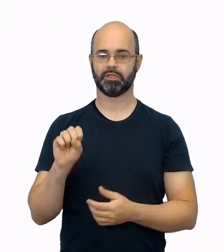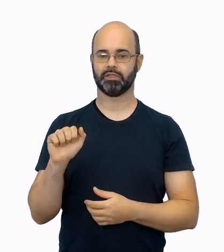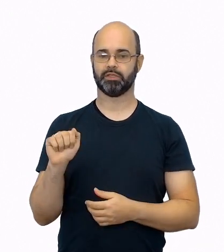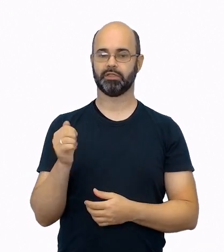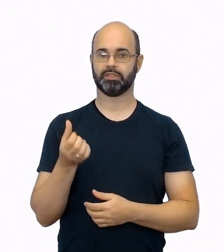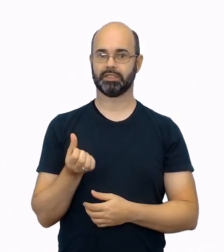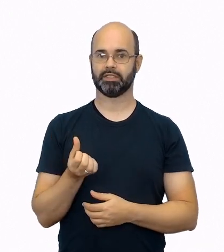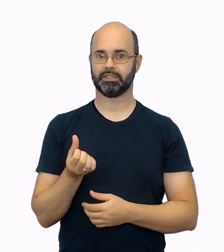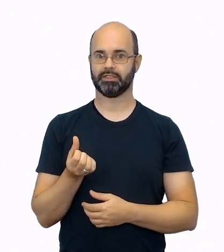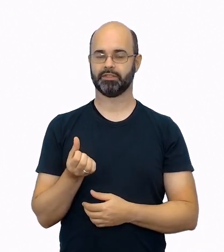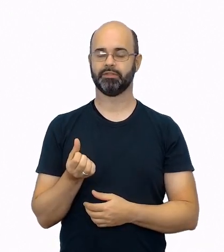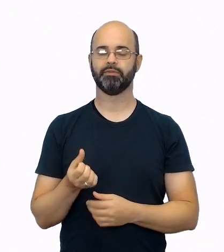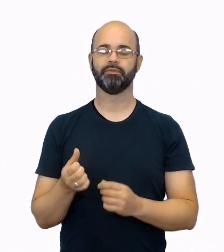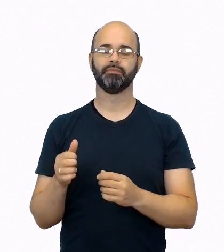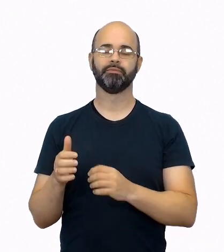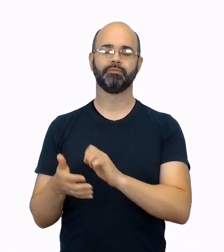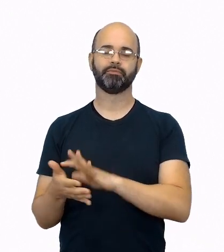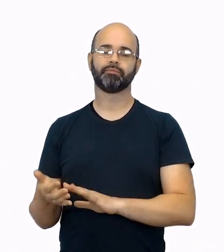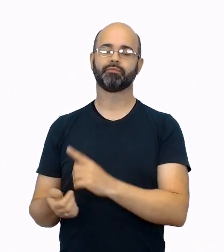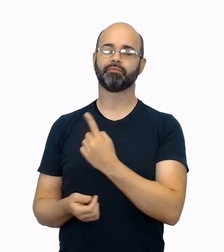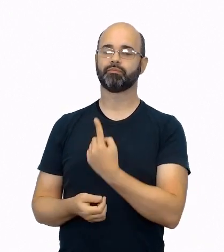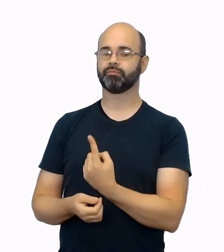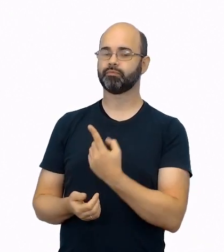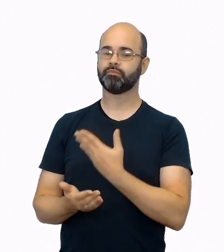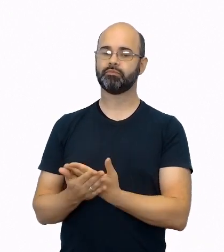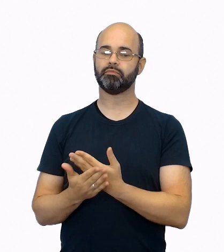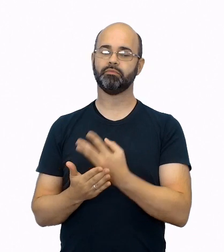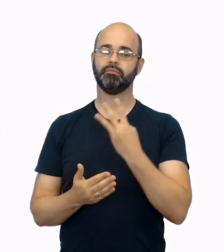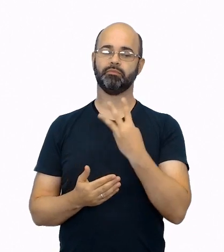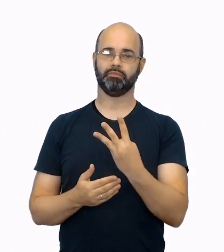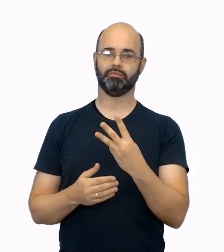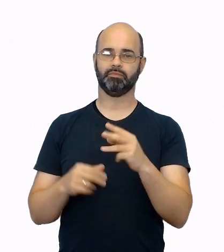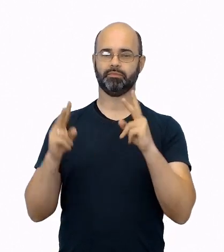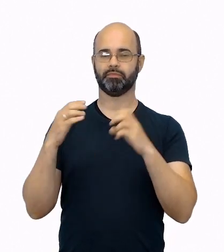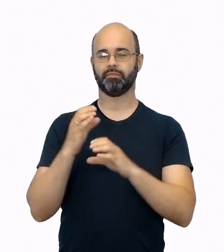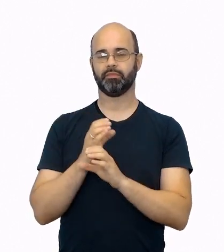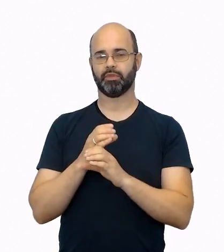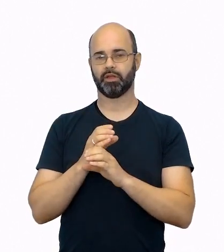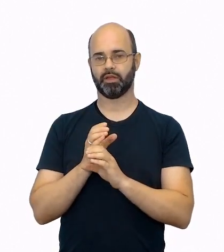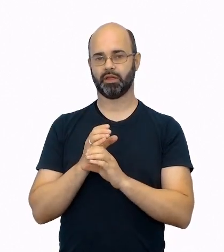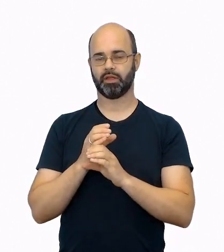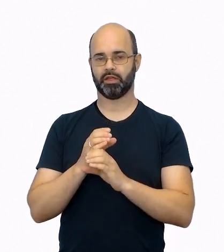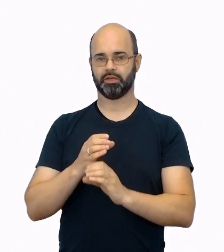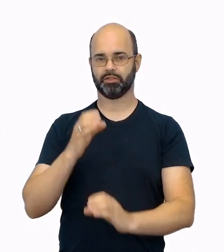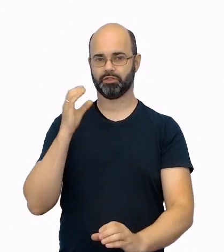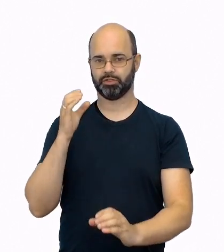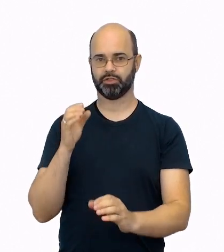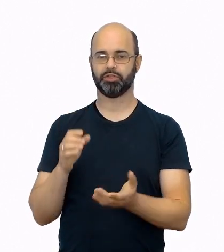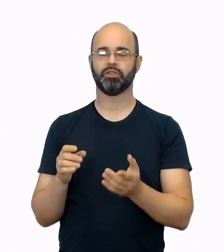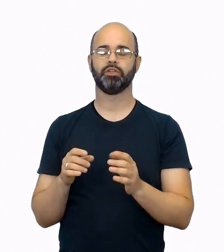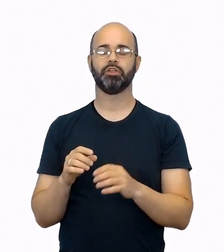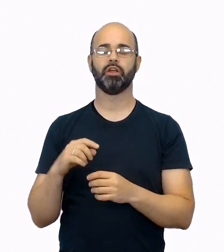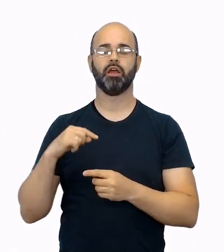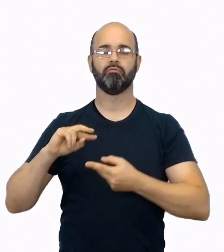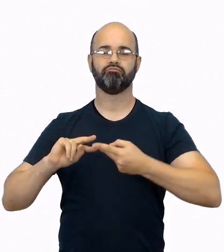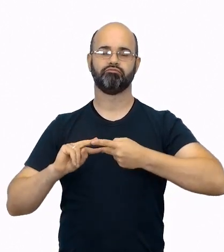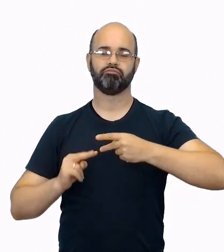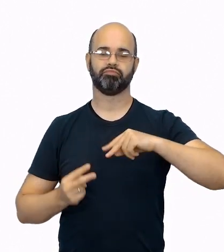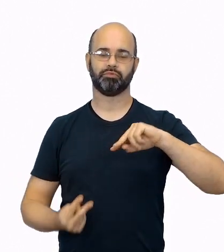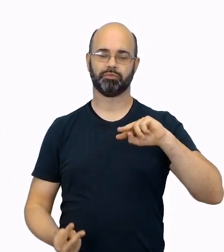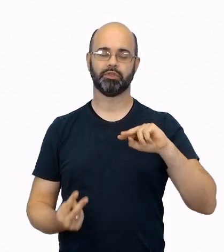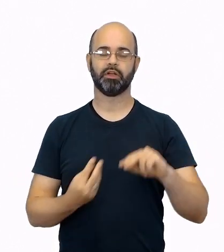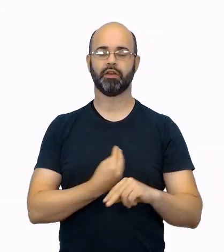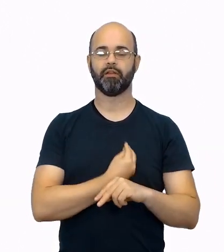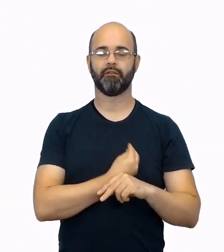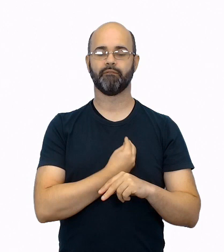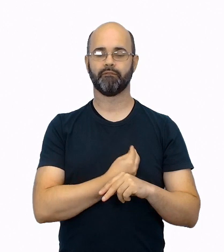SA6, a atividade 1 da aula 3, com o tema Engenharia Genética para a Melhoria da Qualidade de Vida, que está disponível na